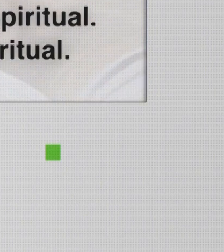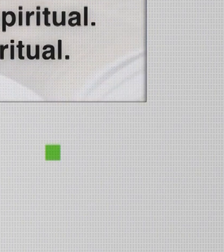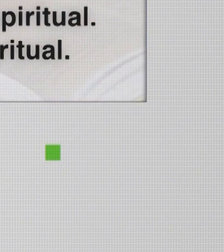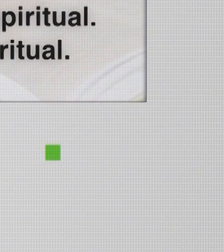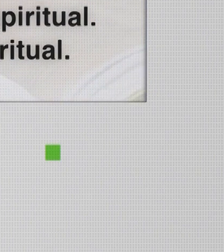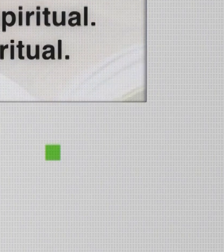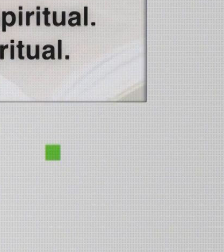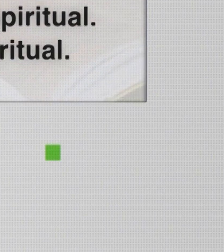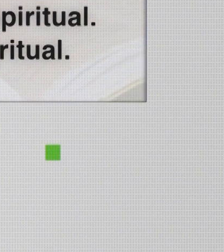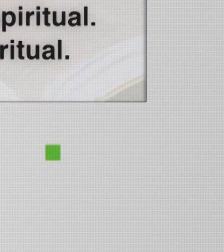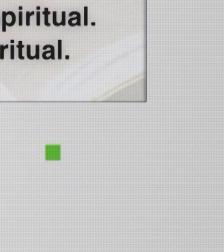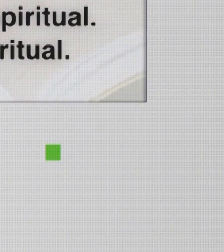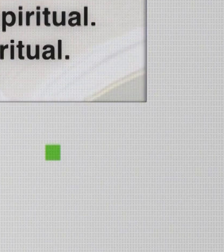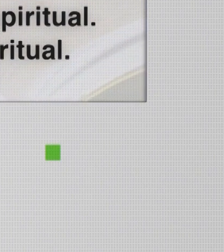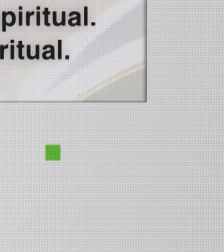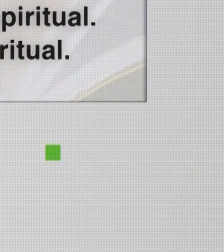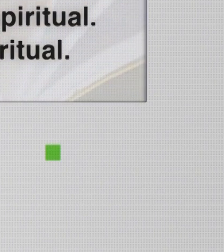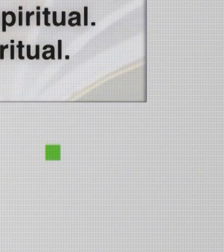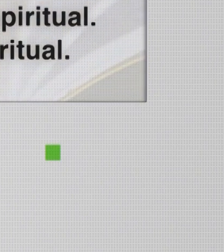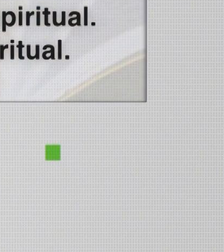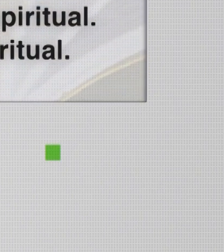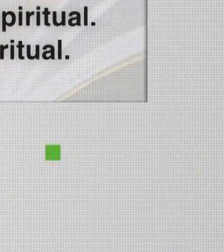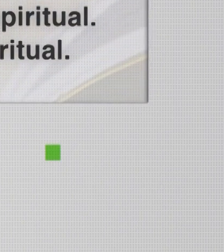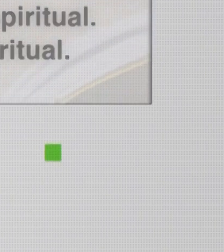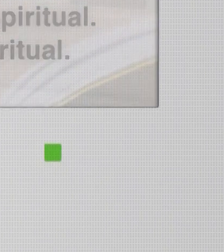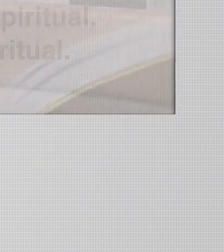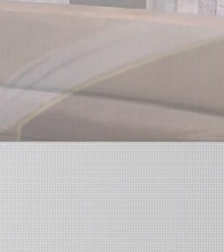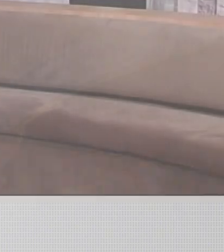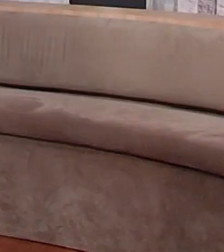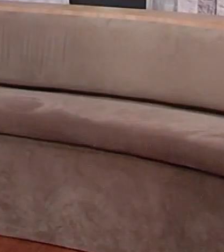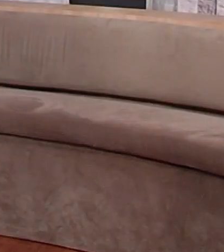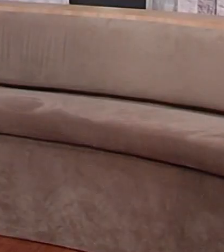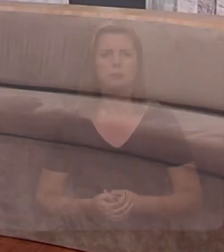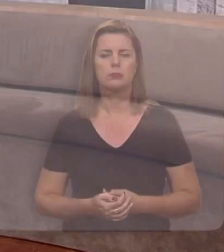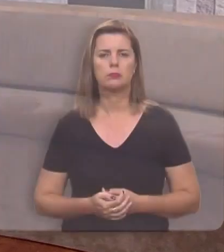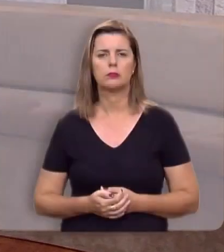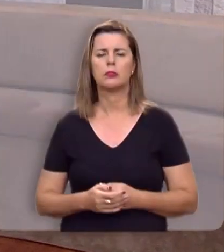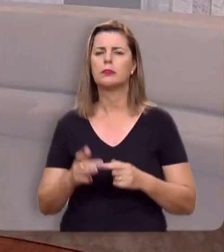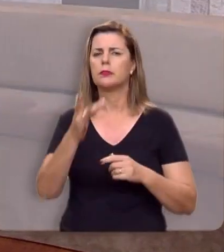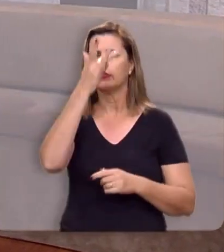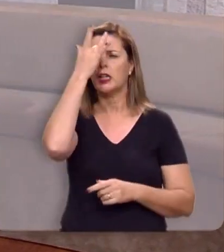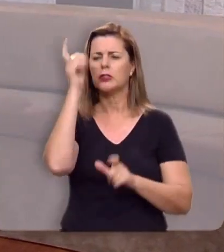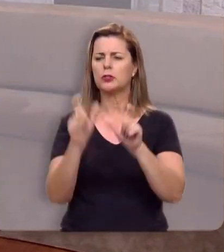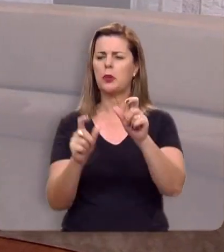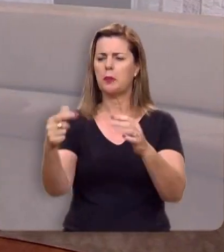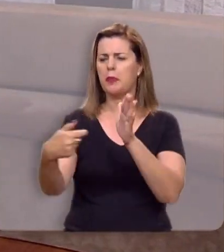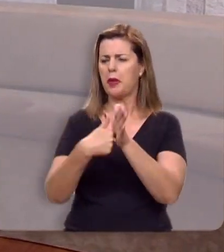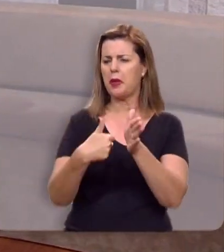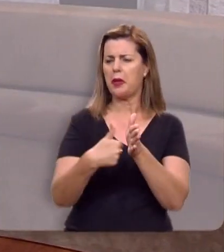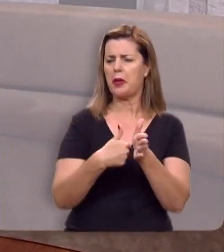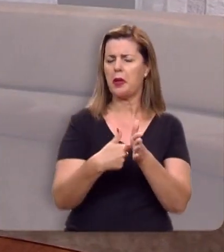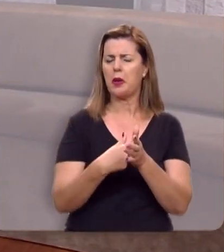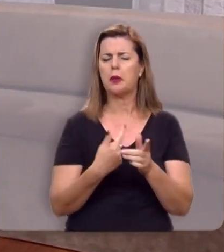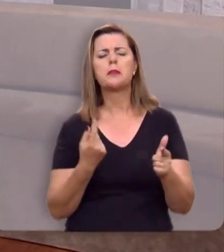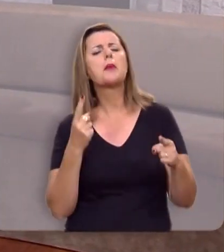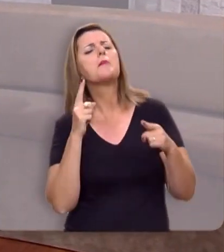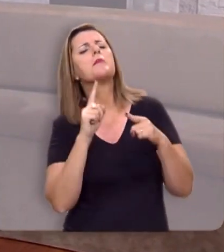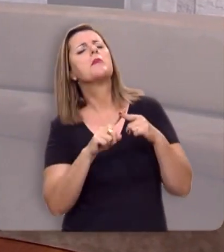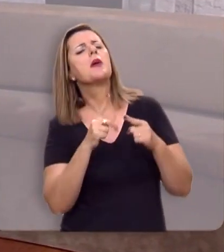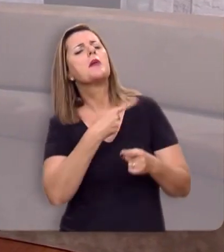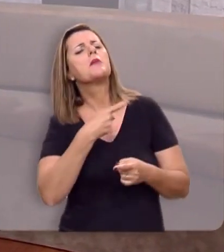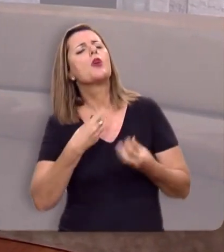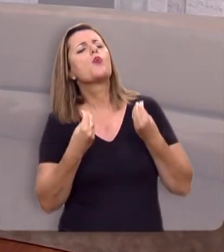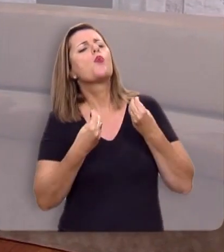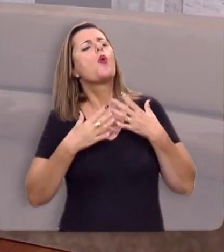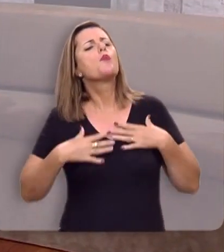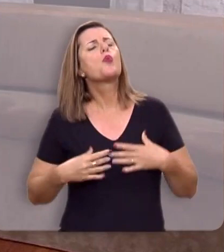corpo natural, há também corpo espiritual. As pessoas sempre me perguntam: pastor, como é que vai ser o nosso